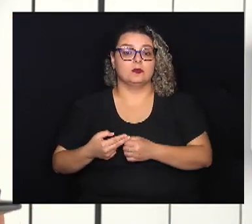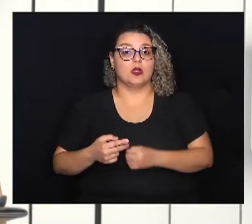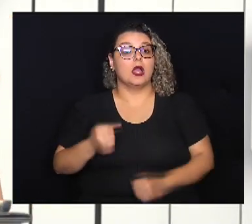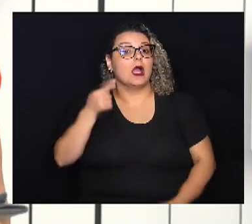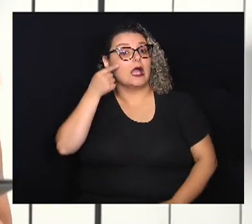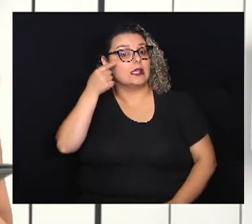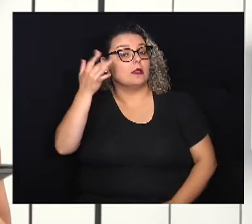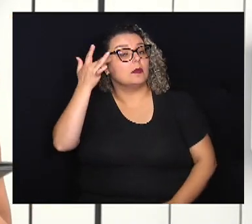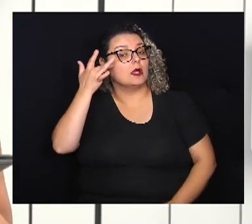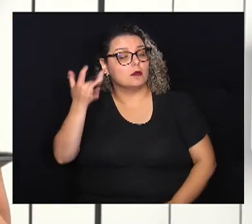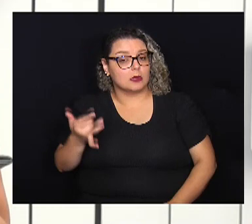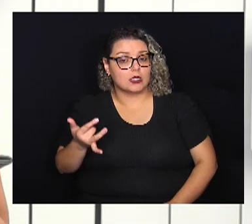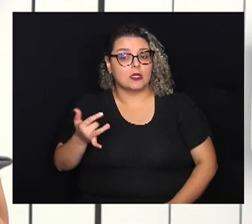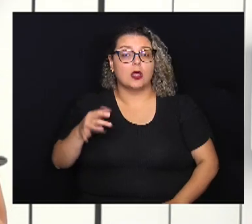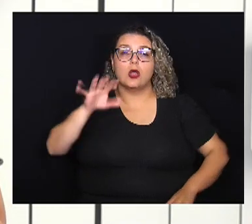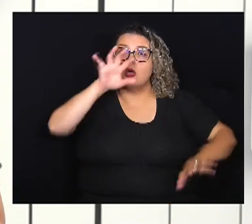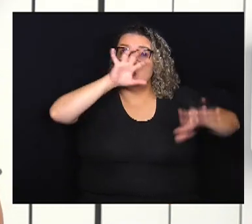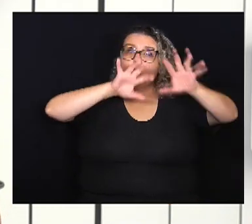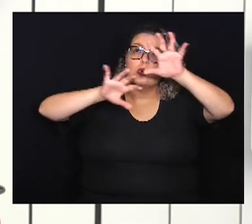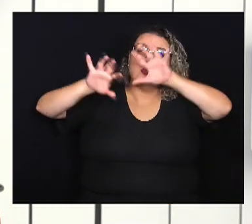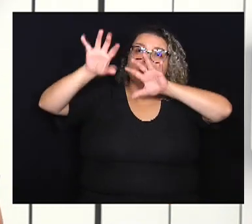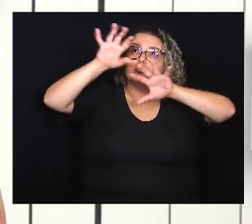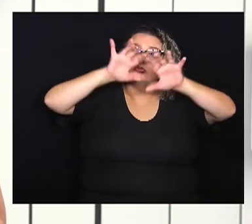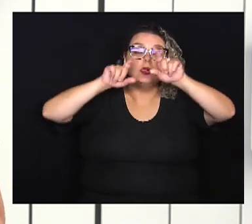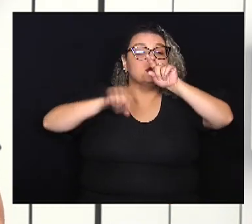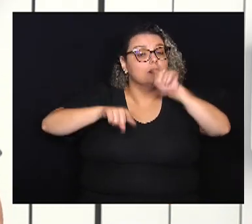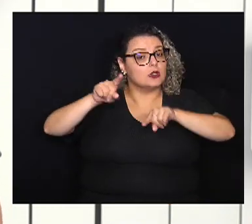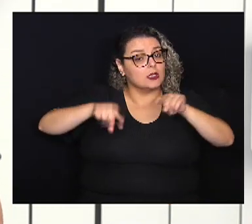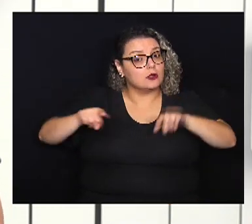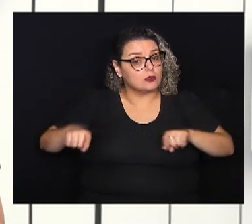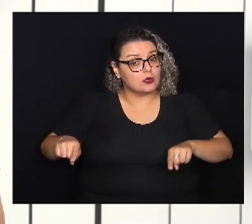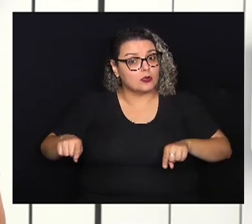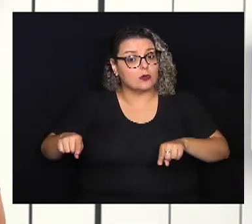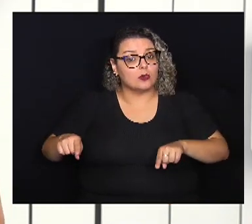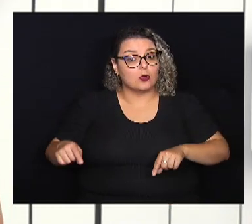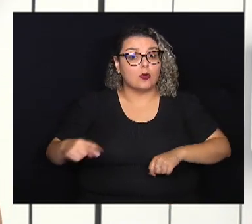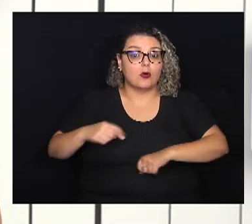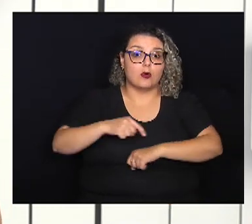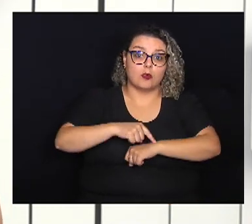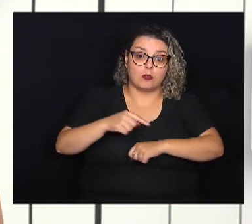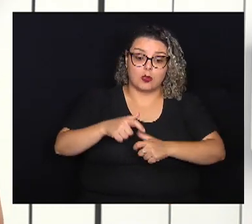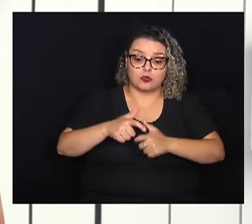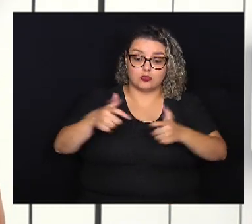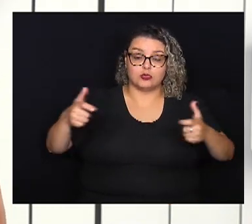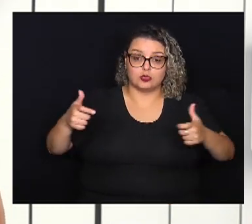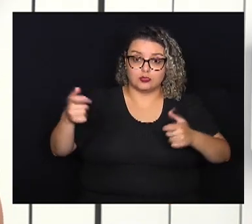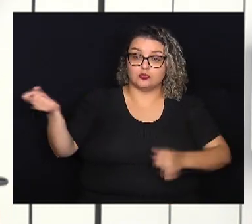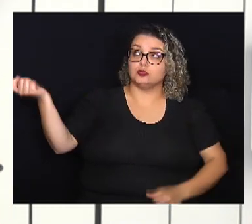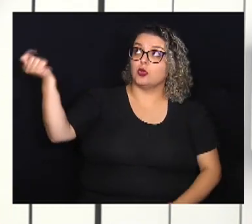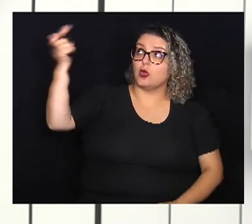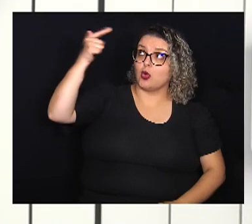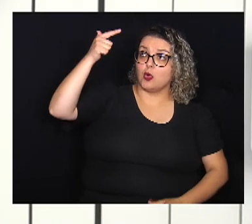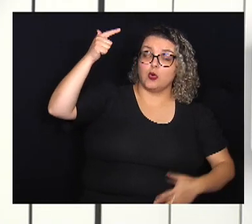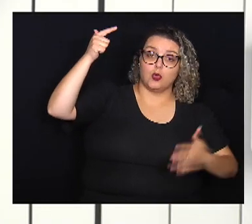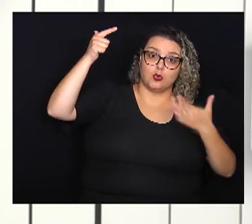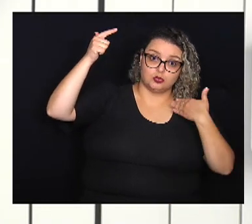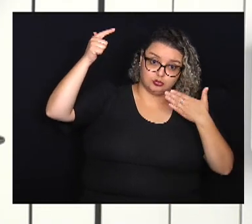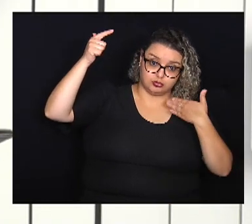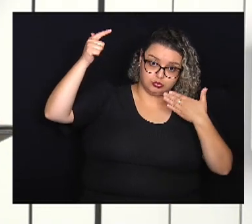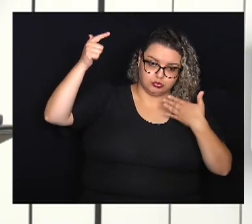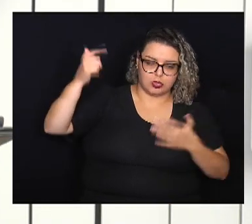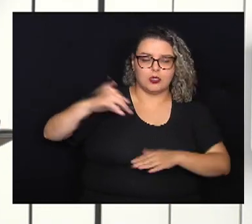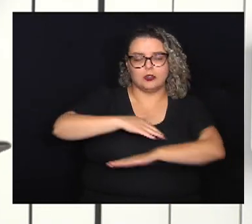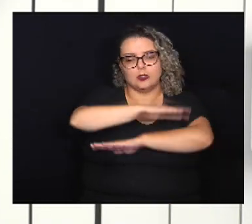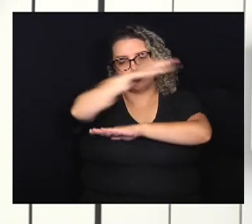para amanhã é de nebulosidade variável com longos períodos de predomínio de sol ao